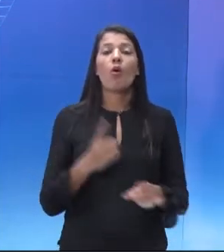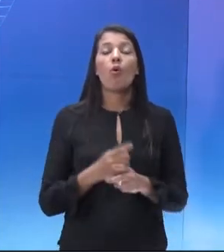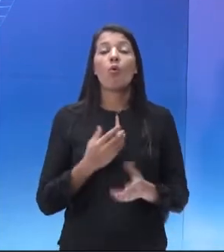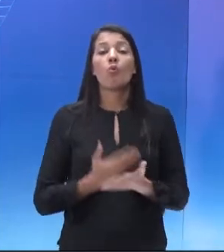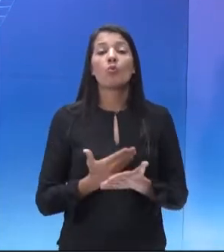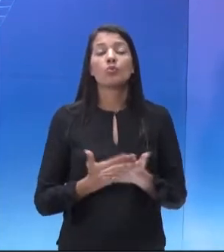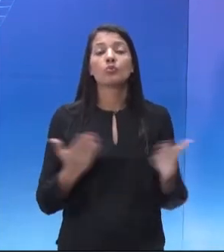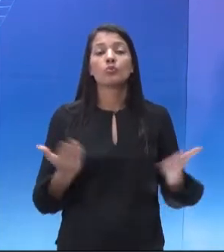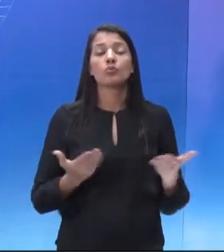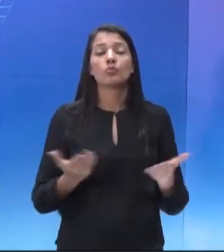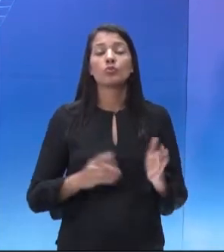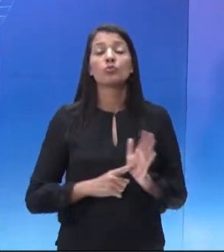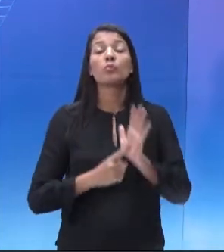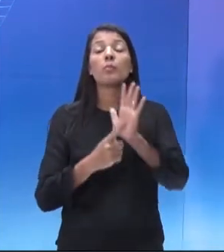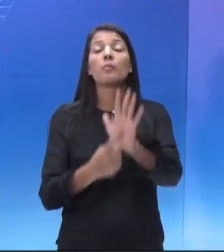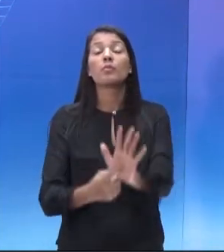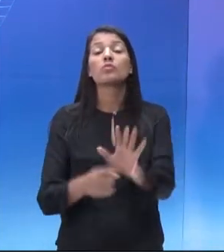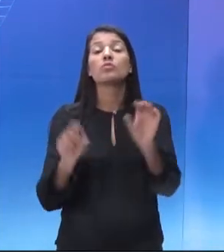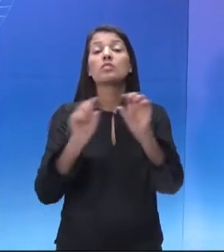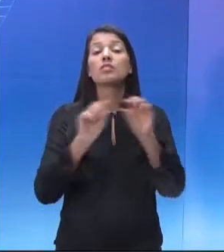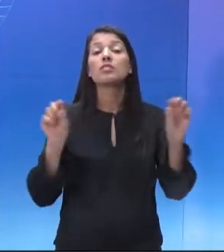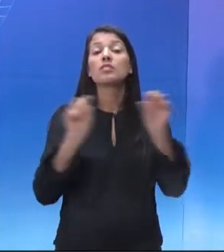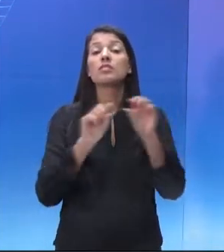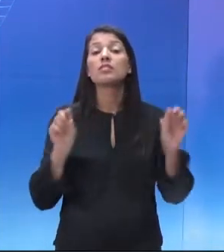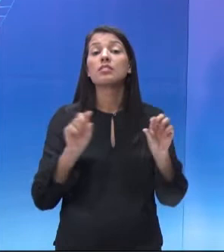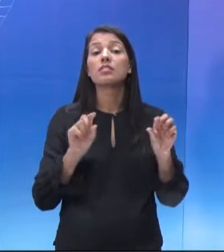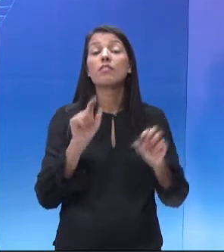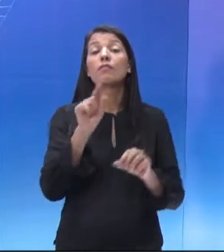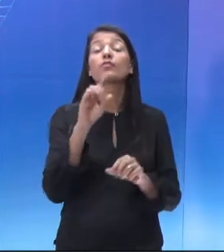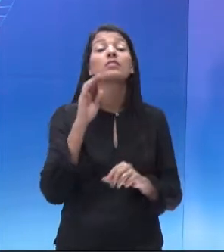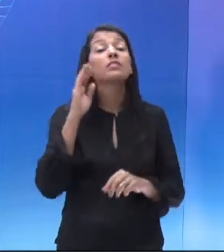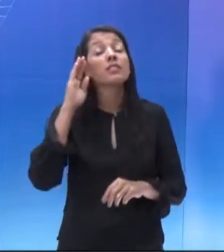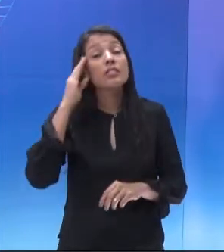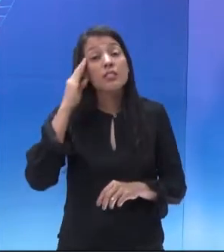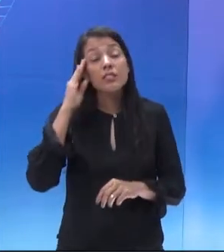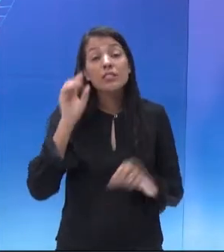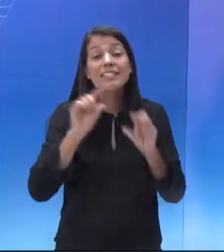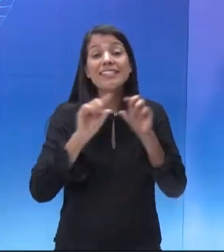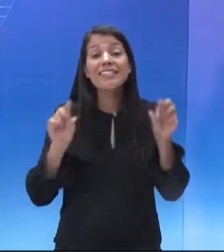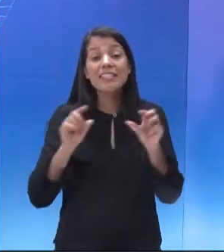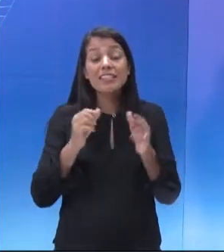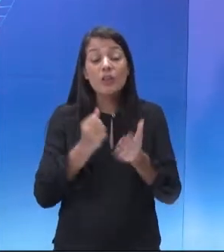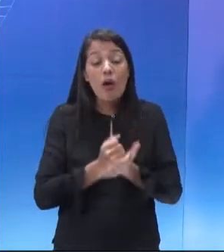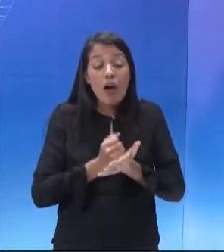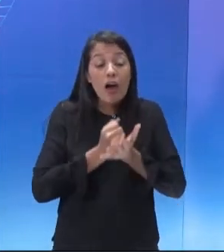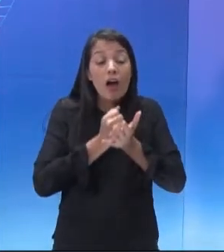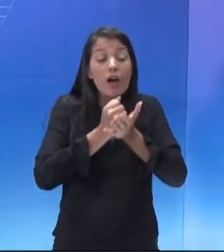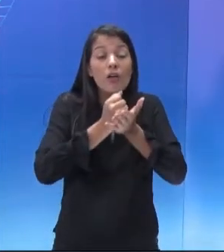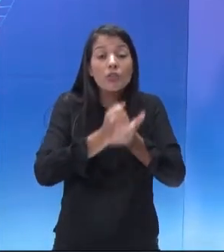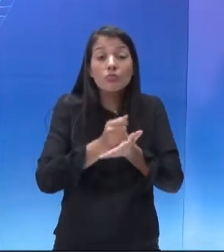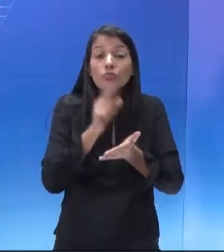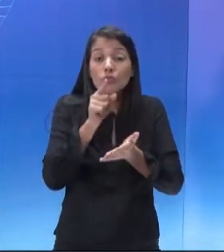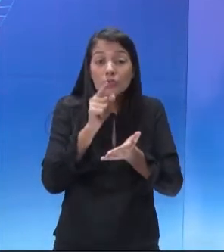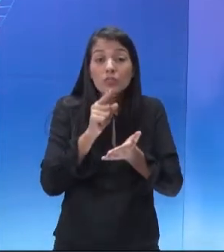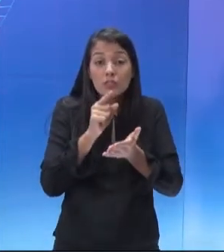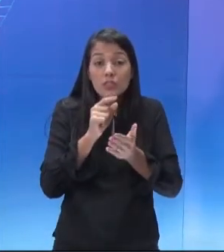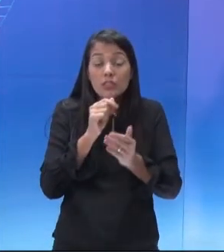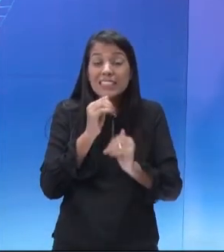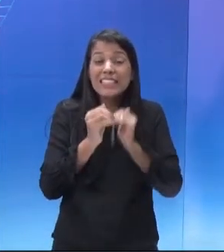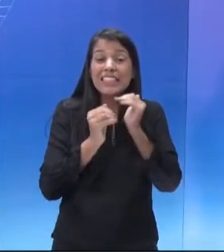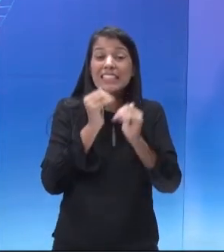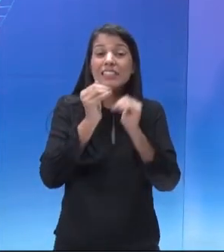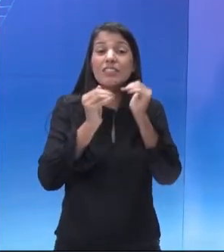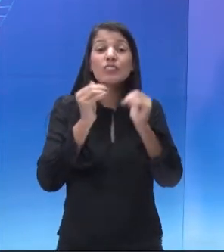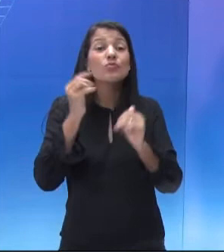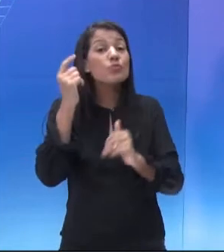algumas citações para que você entenda que a citação ajuda você a construir o seu entendimento. Não